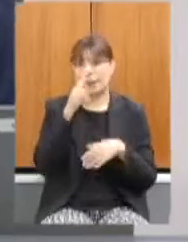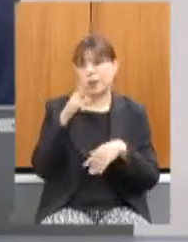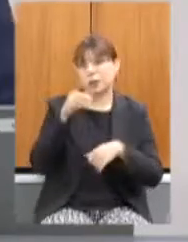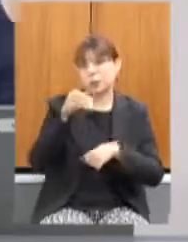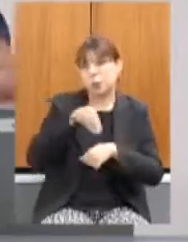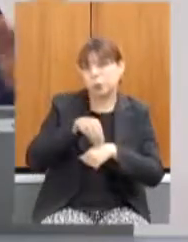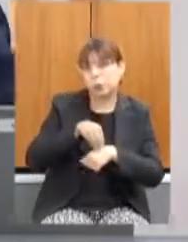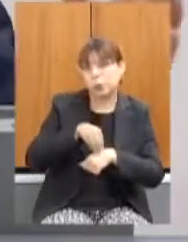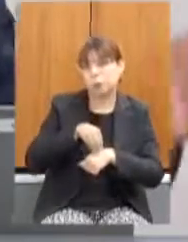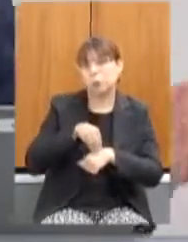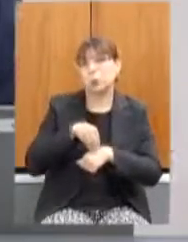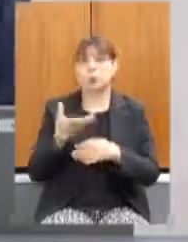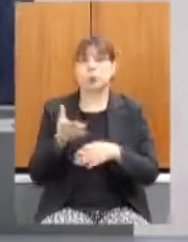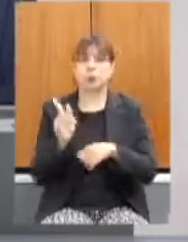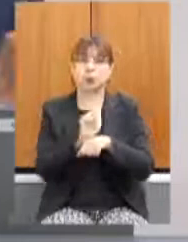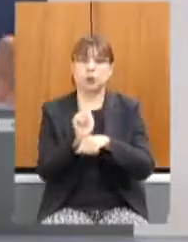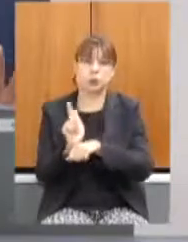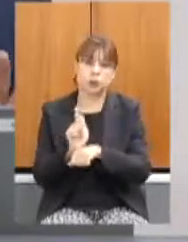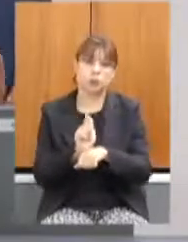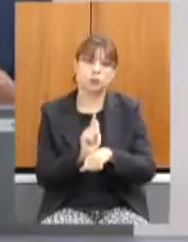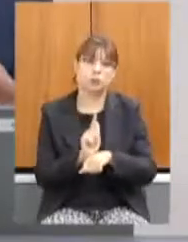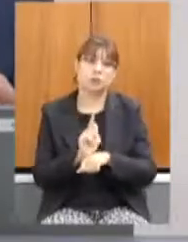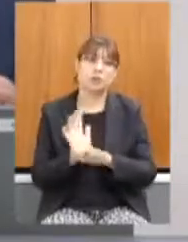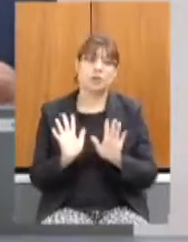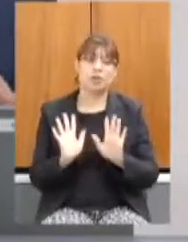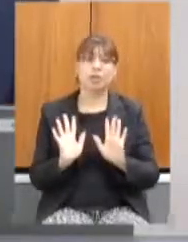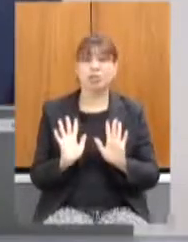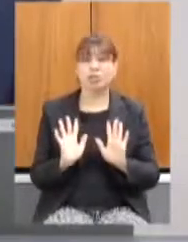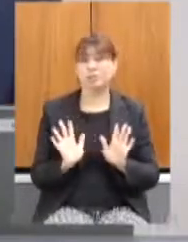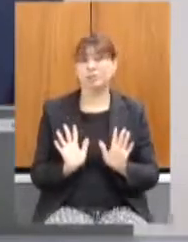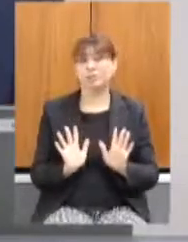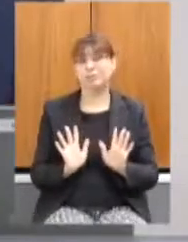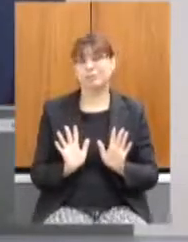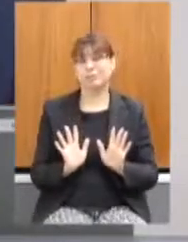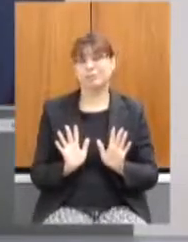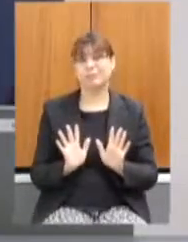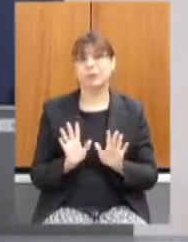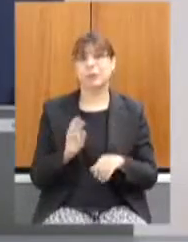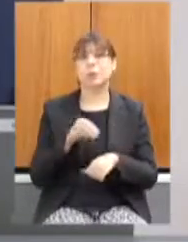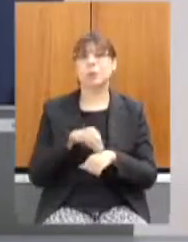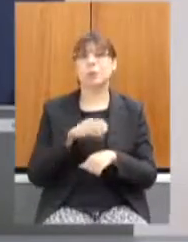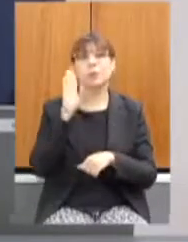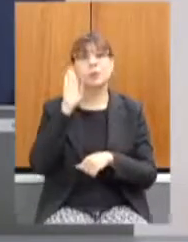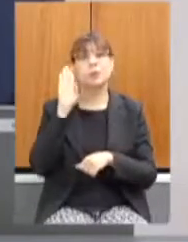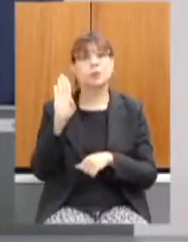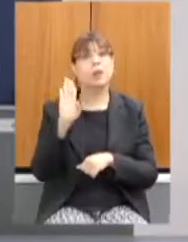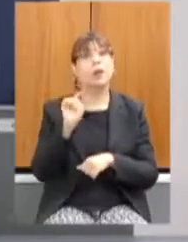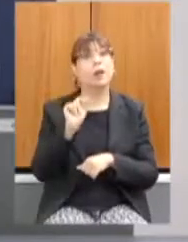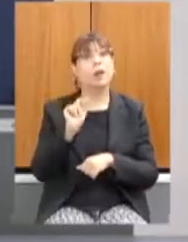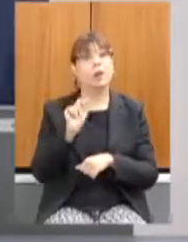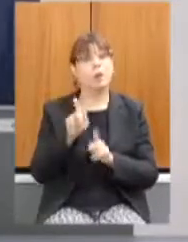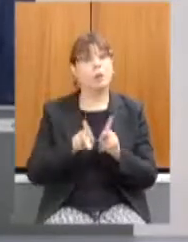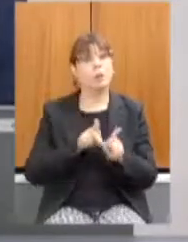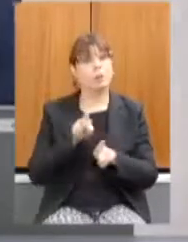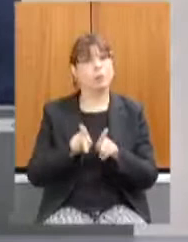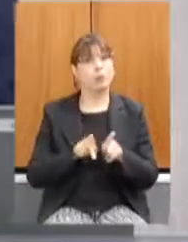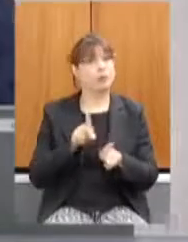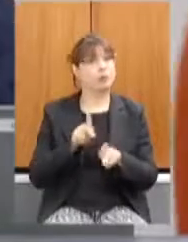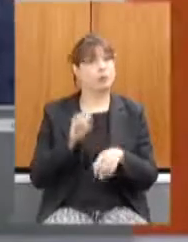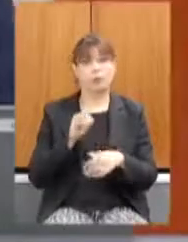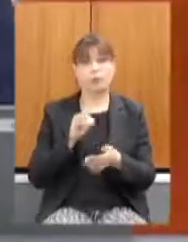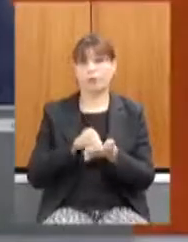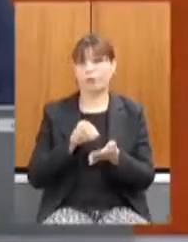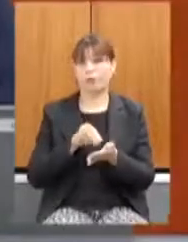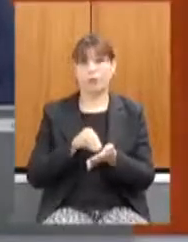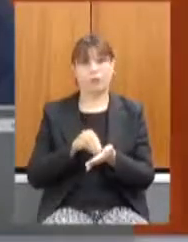estoris nada nada nada a culpa foi única e exclusivamente da população que não se cuidou